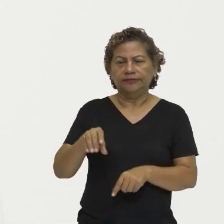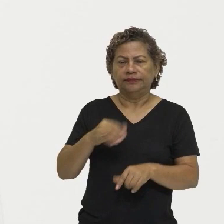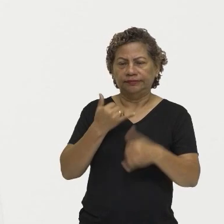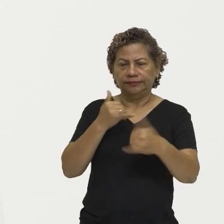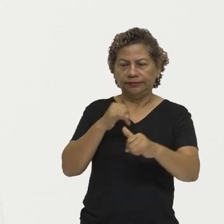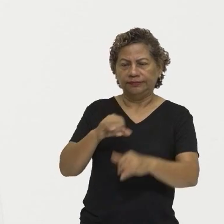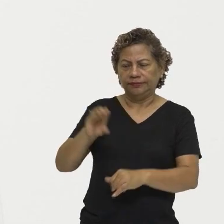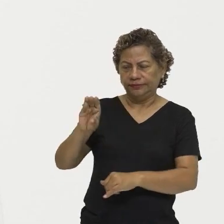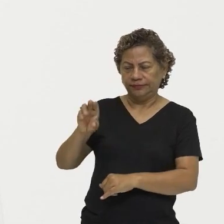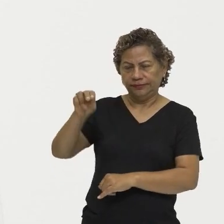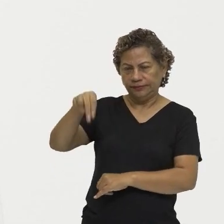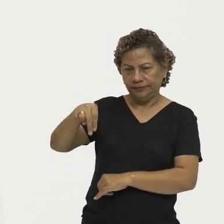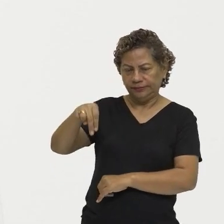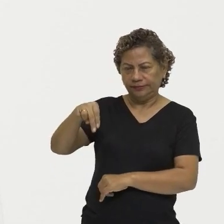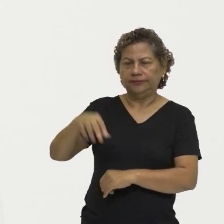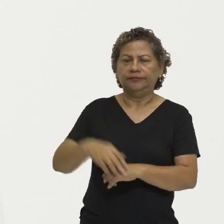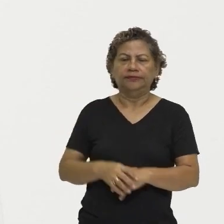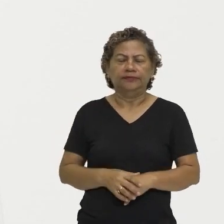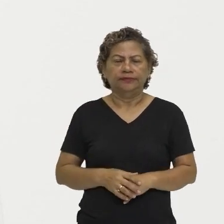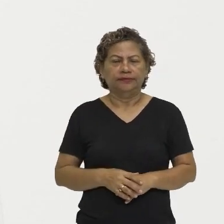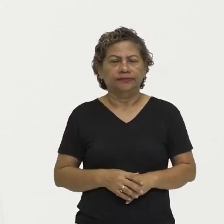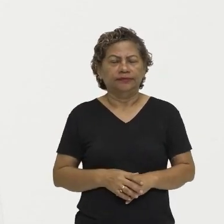energia cinética